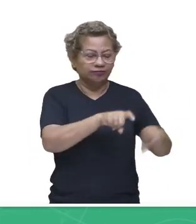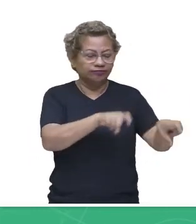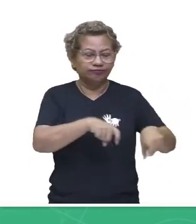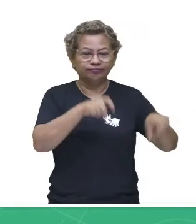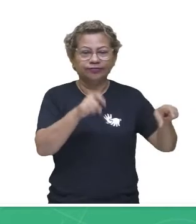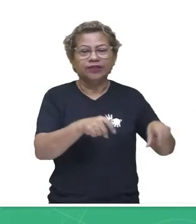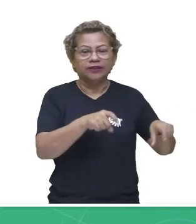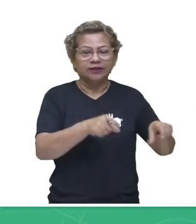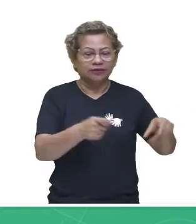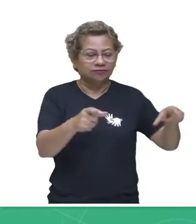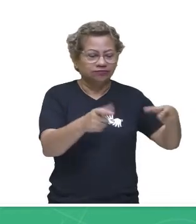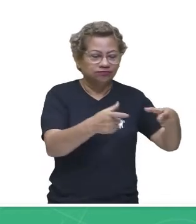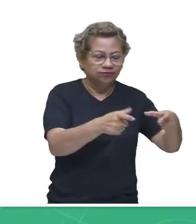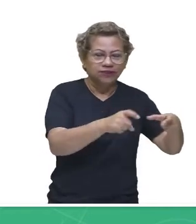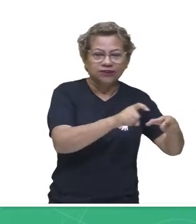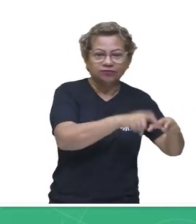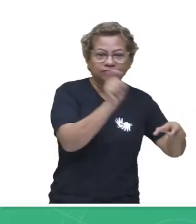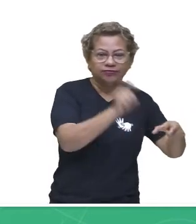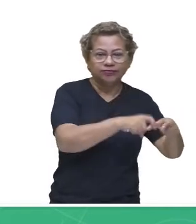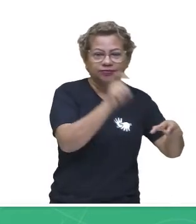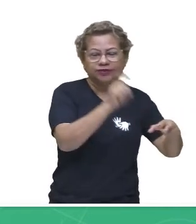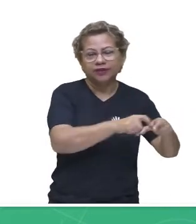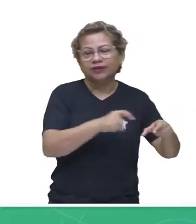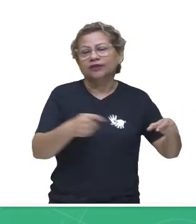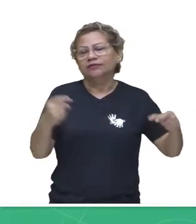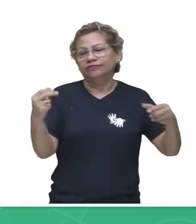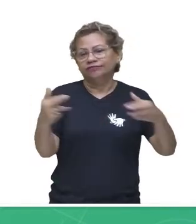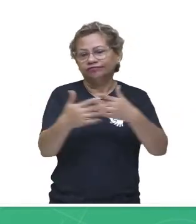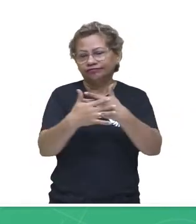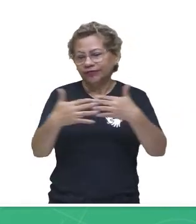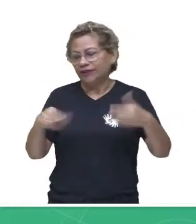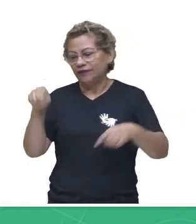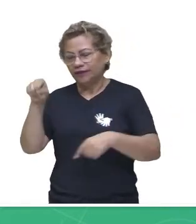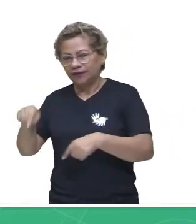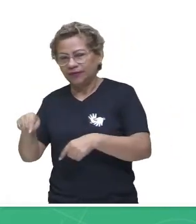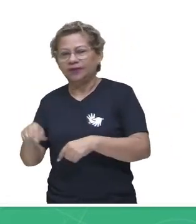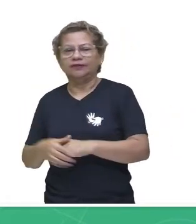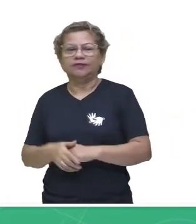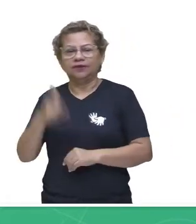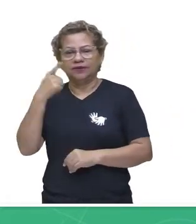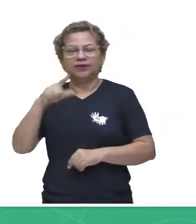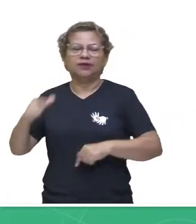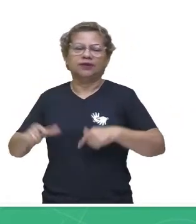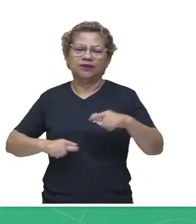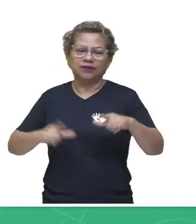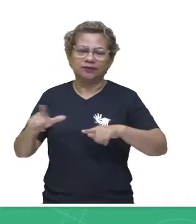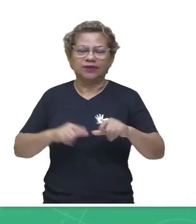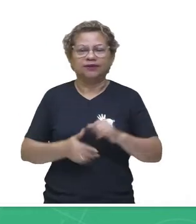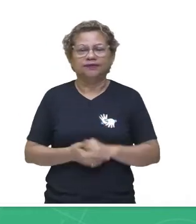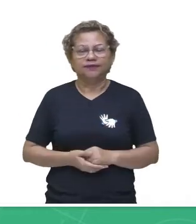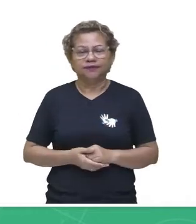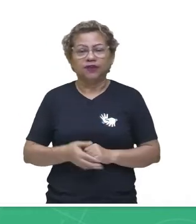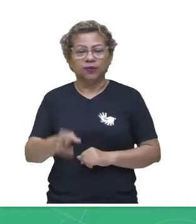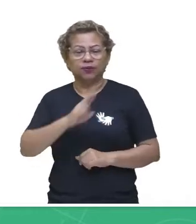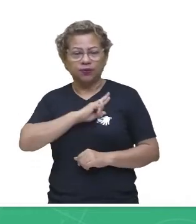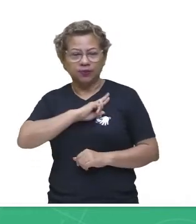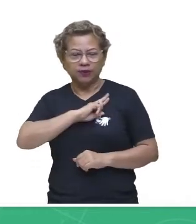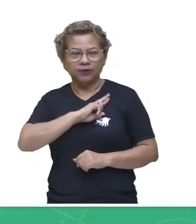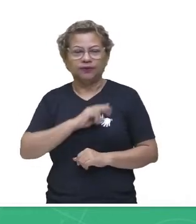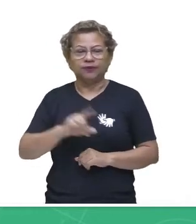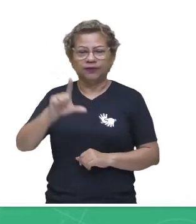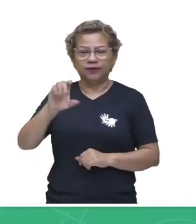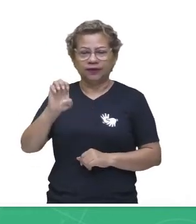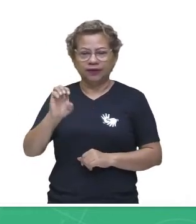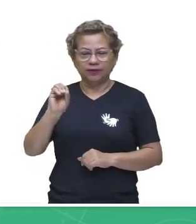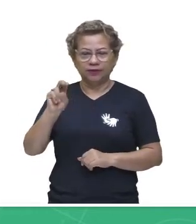mais importância na economia do nosso país. Vamos lá então, iniciando a nossa participação com o